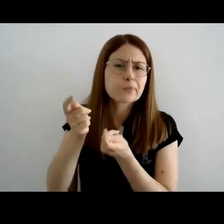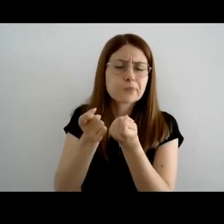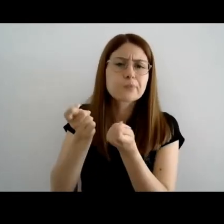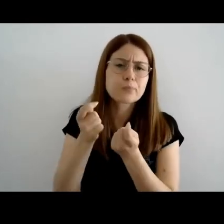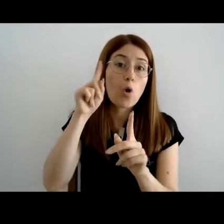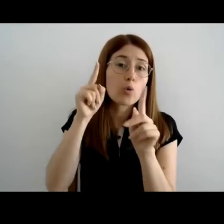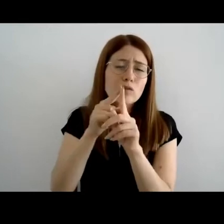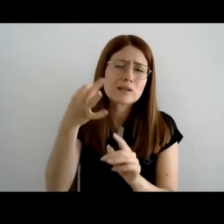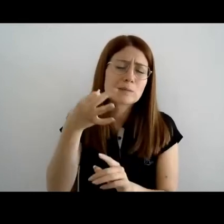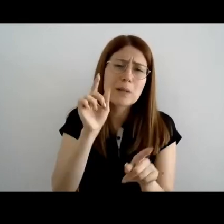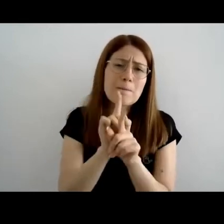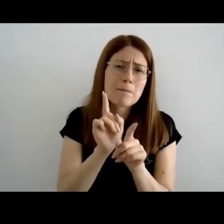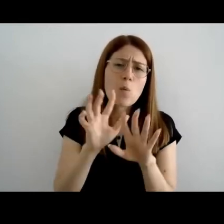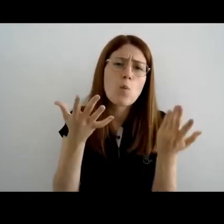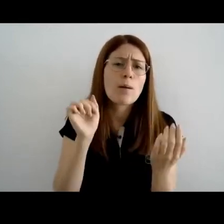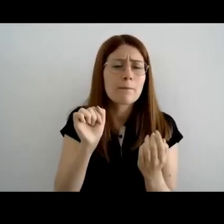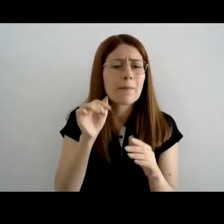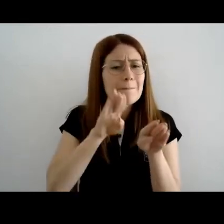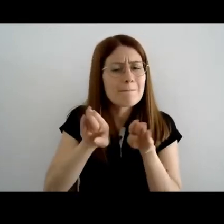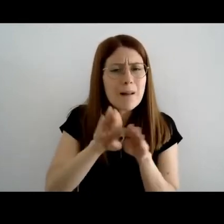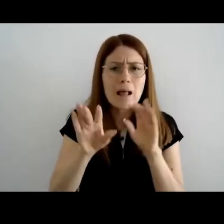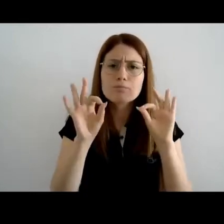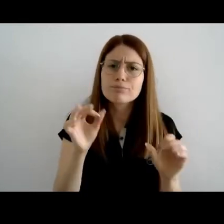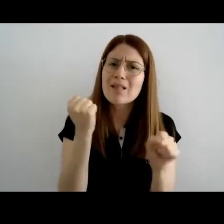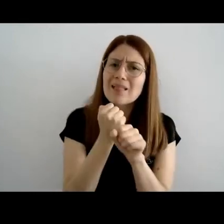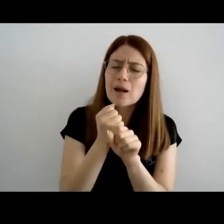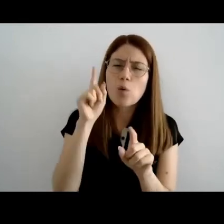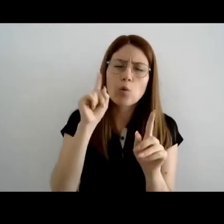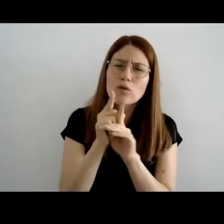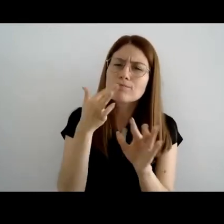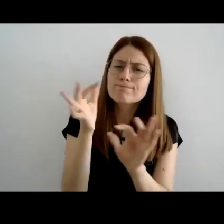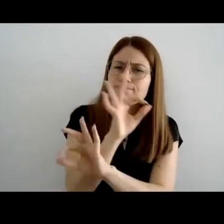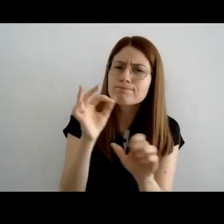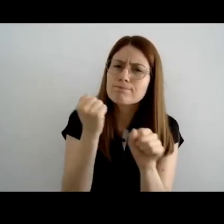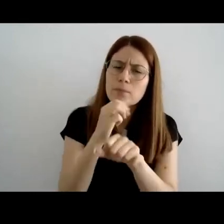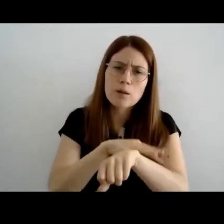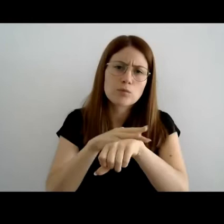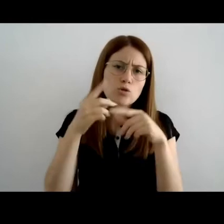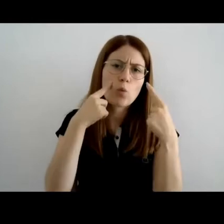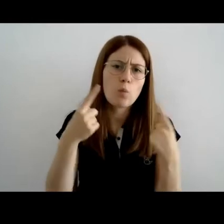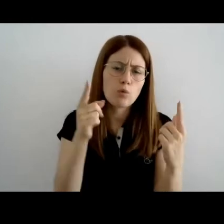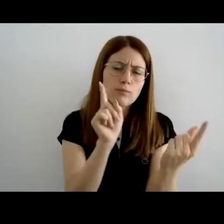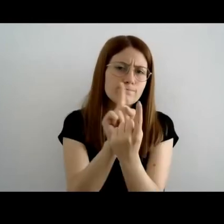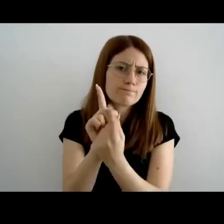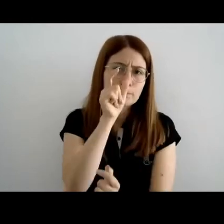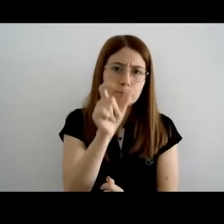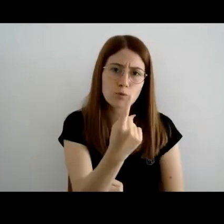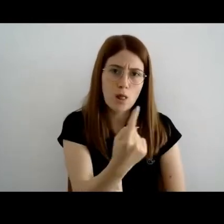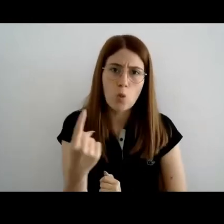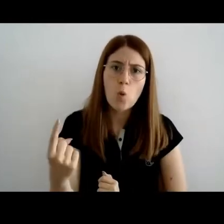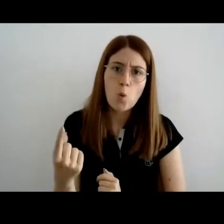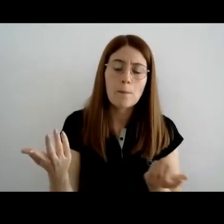sempre o mesmo, que é o de adotar práticas que conduzam à excelência dos serviços que a administração pública presta ao cidadão.